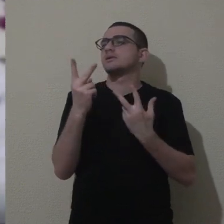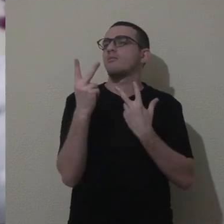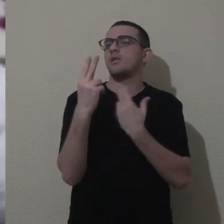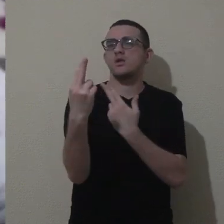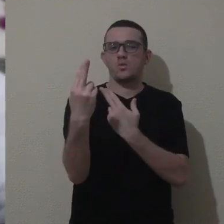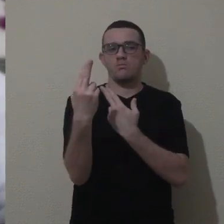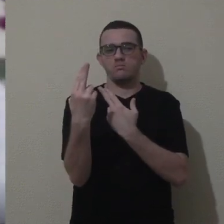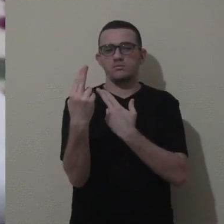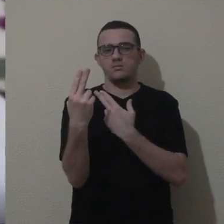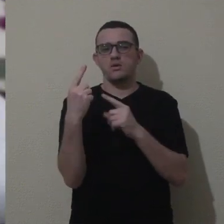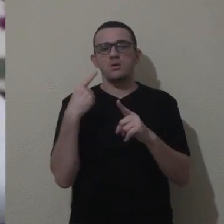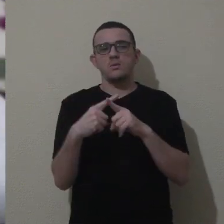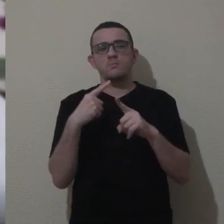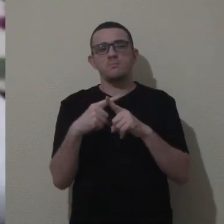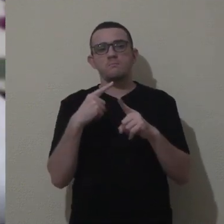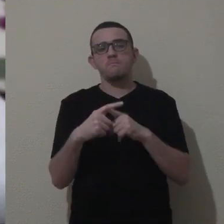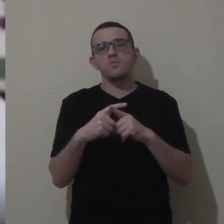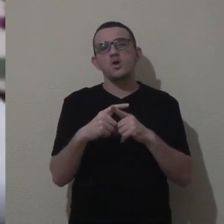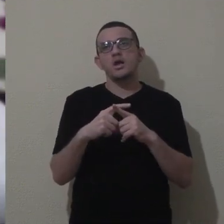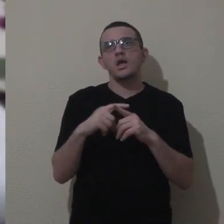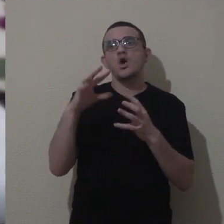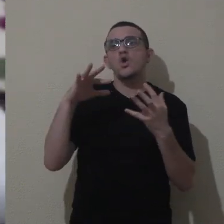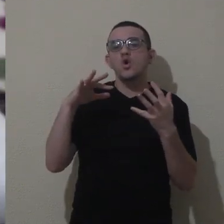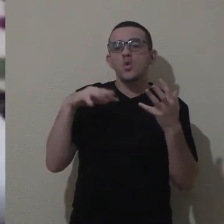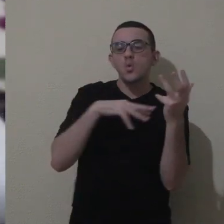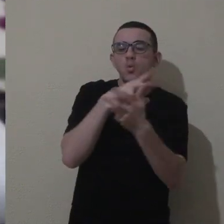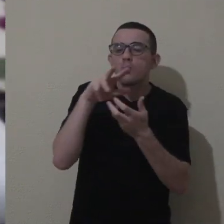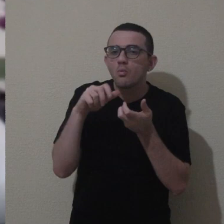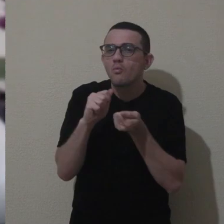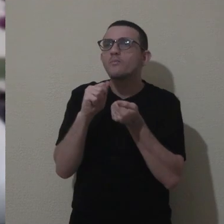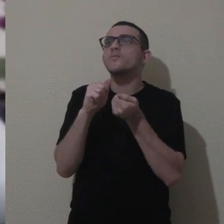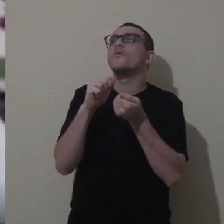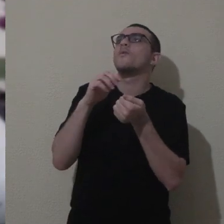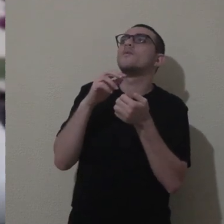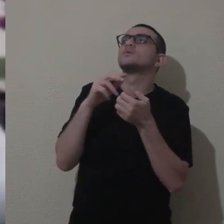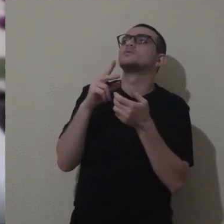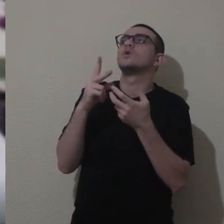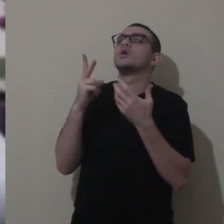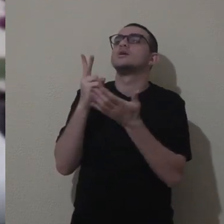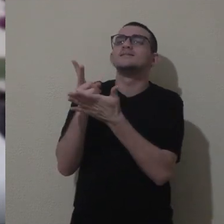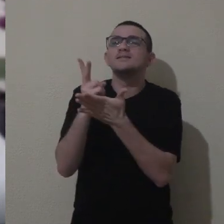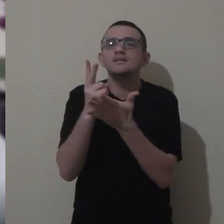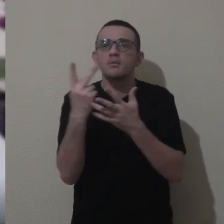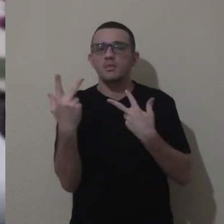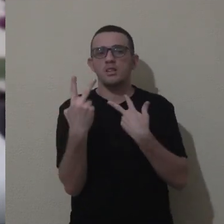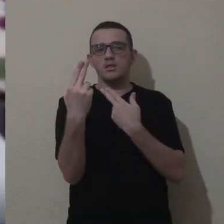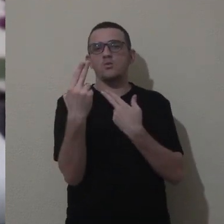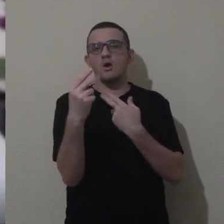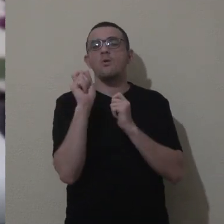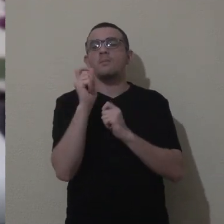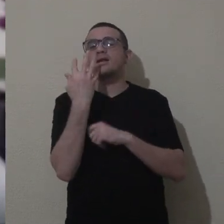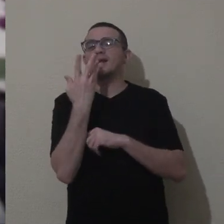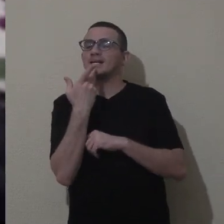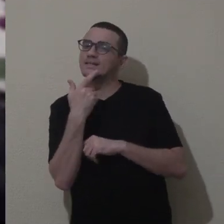O que é? Que a parte do mundo externo, o mundo externo, ela seja o mesmo,